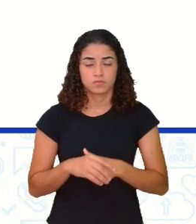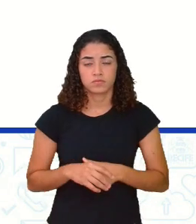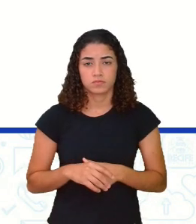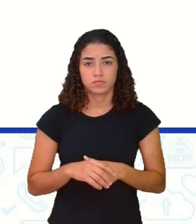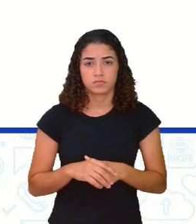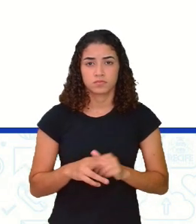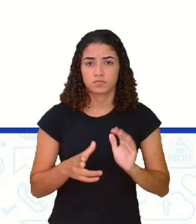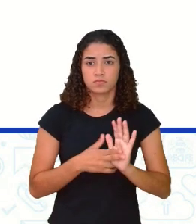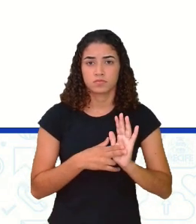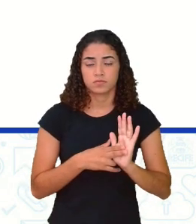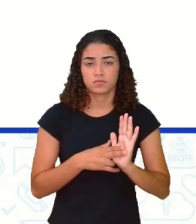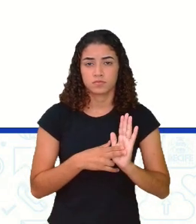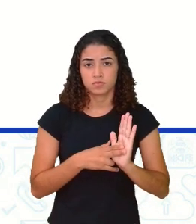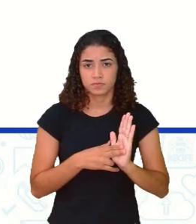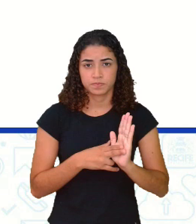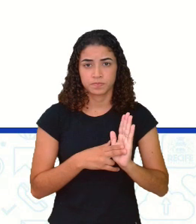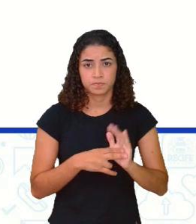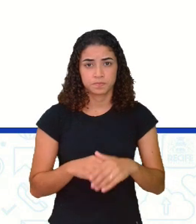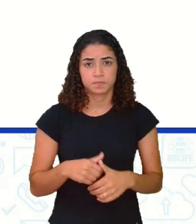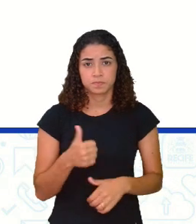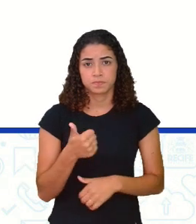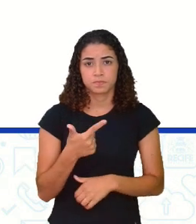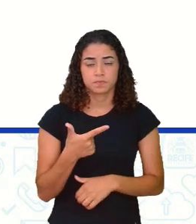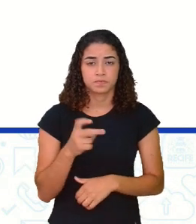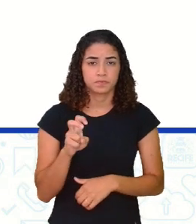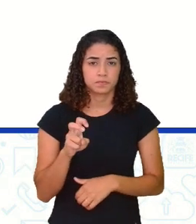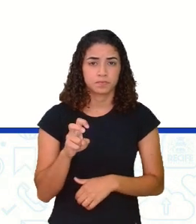vai ficar igual a